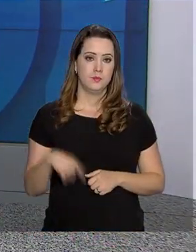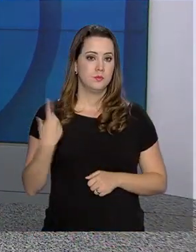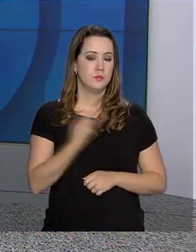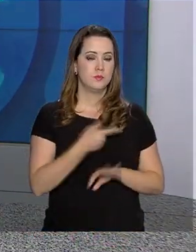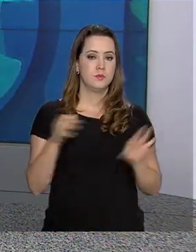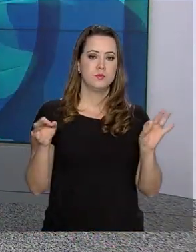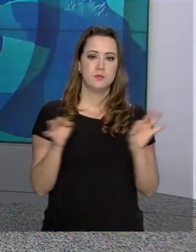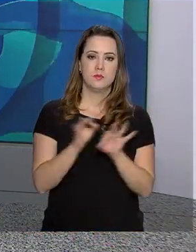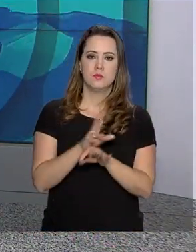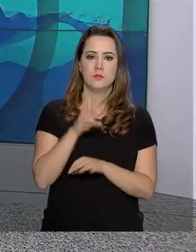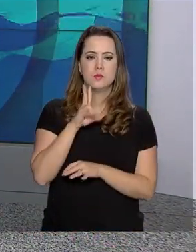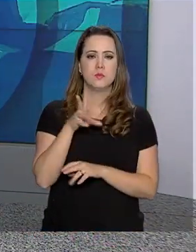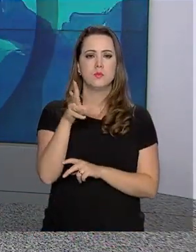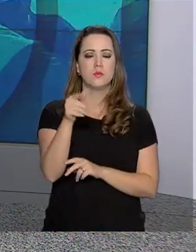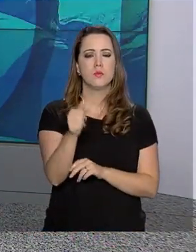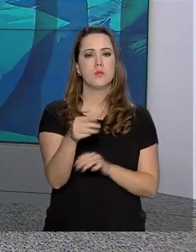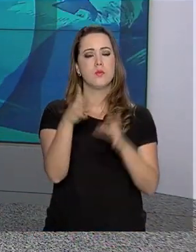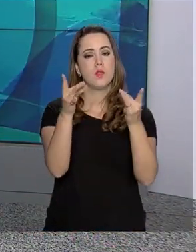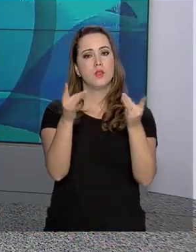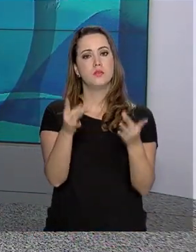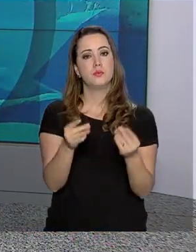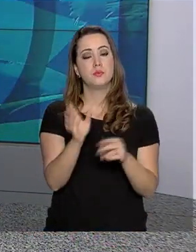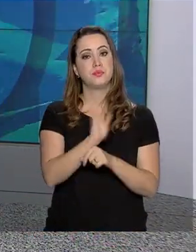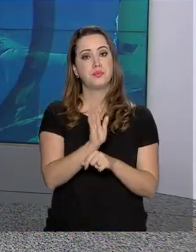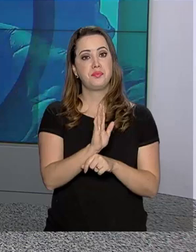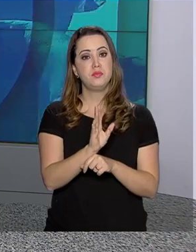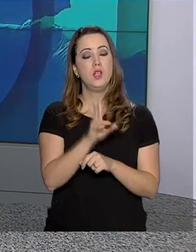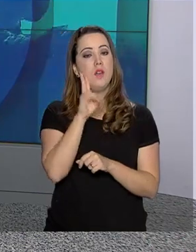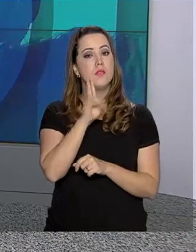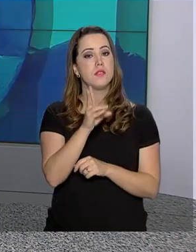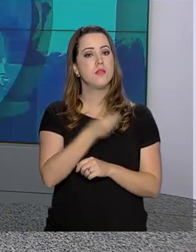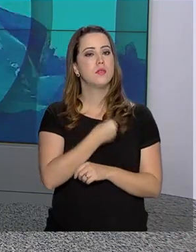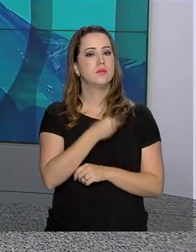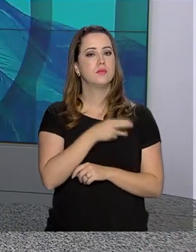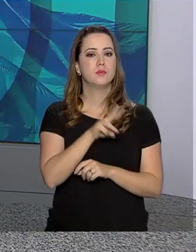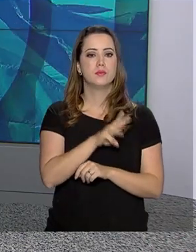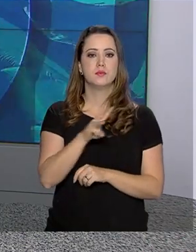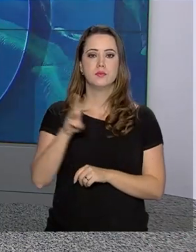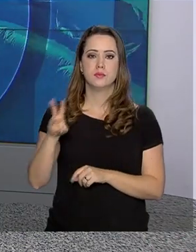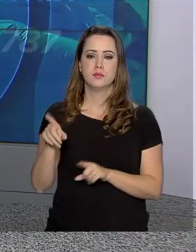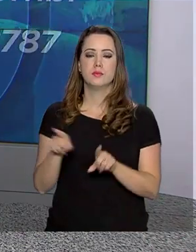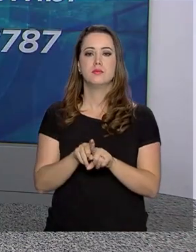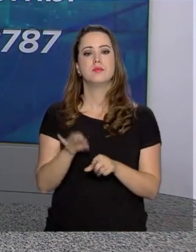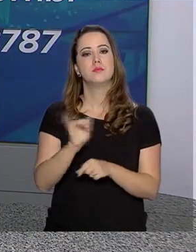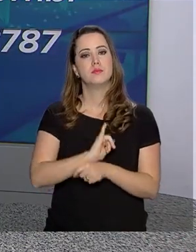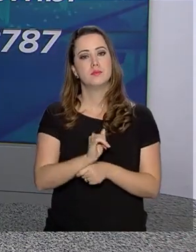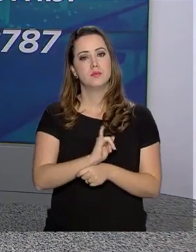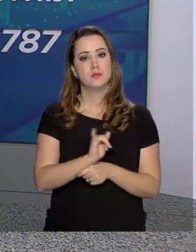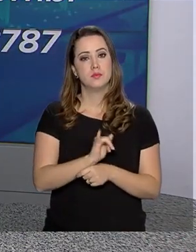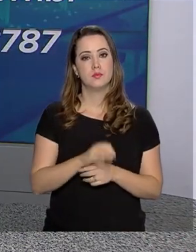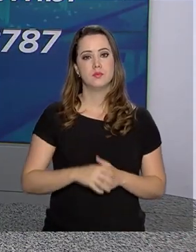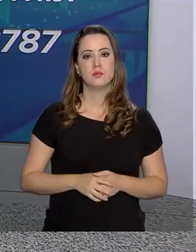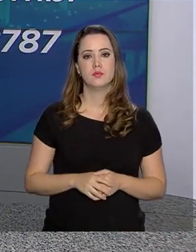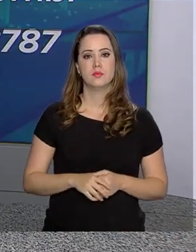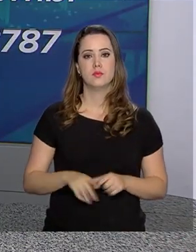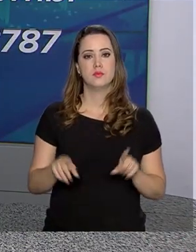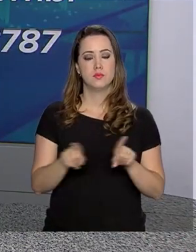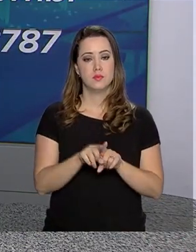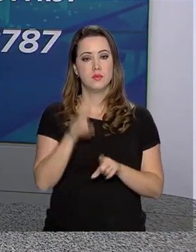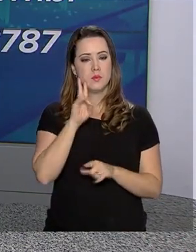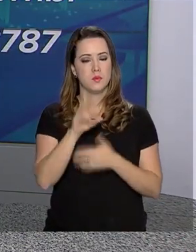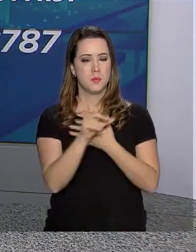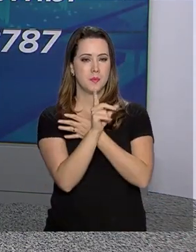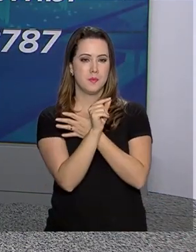nós ficamos por aqui toda a nossa programação você acompanha ao vivo pelo site da NBR e pelo canal no YouTube